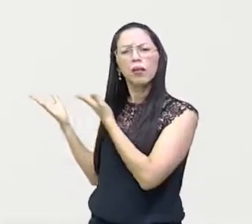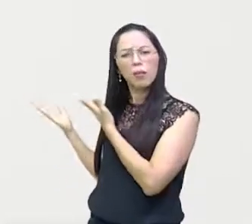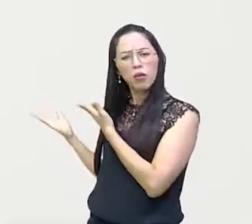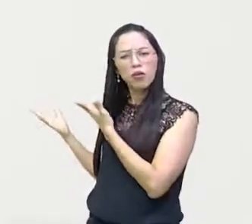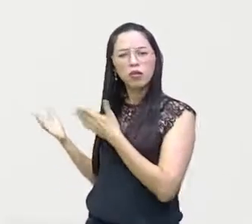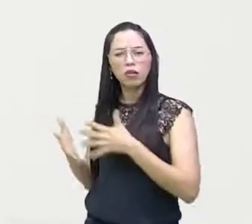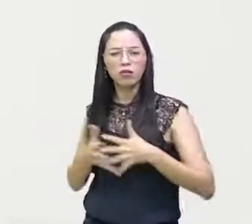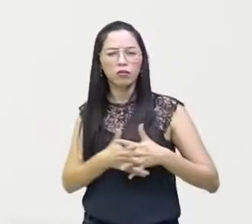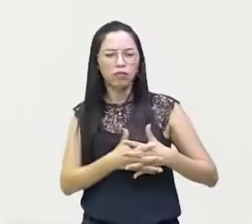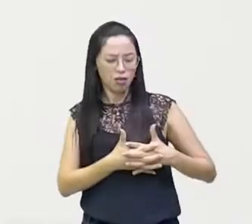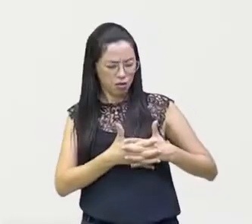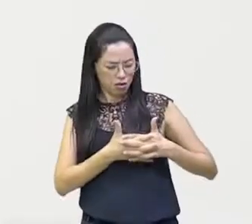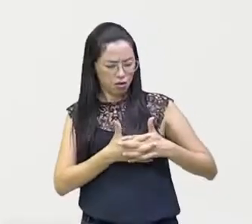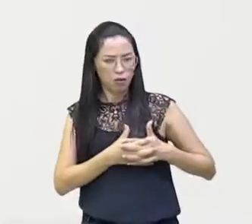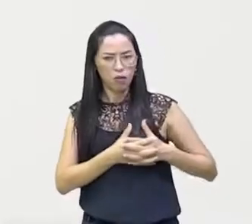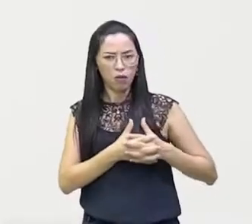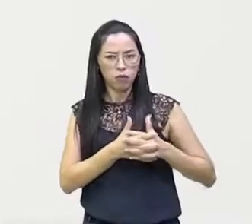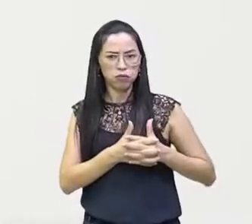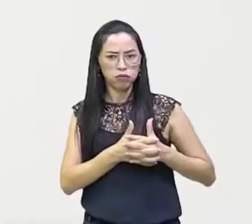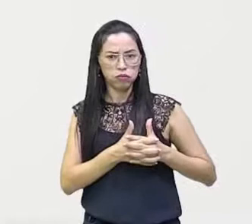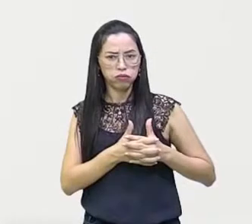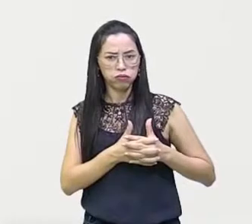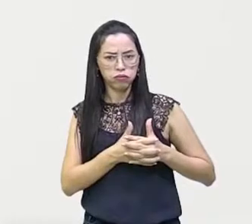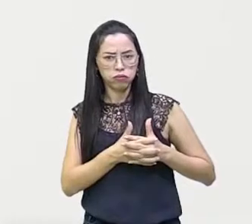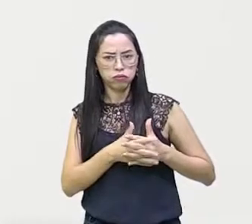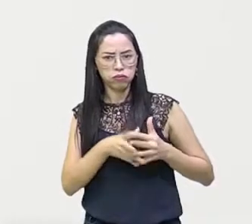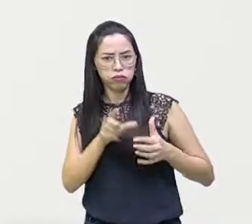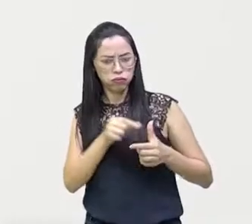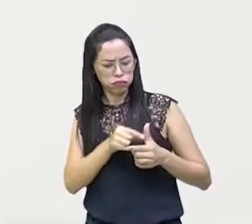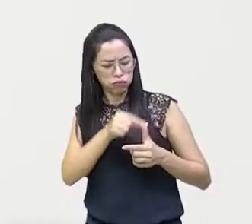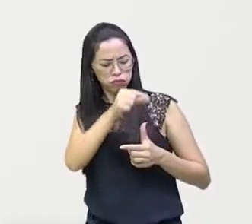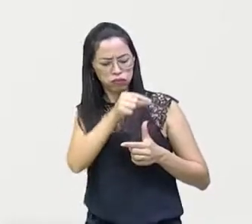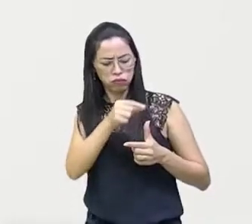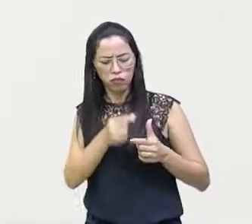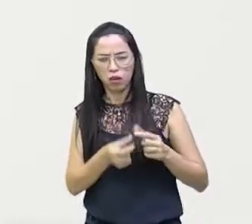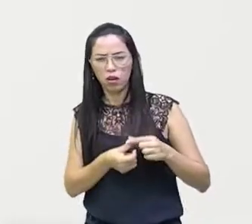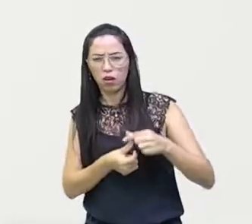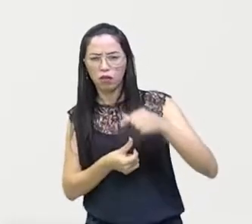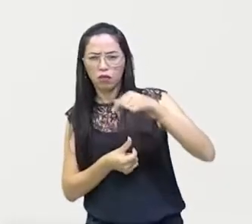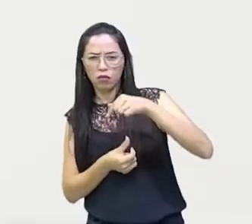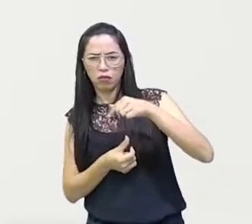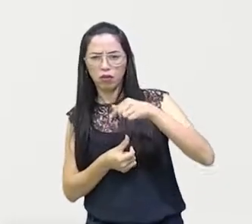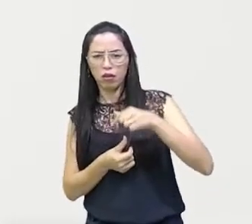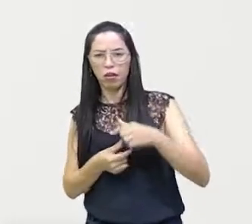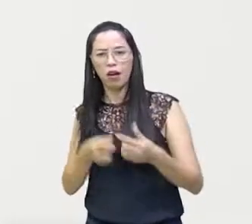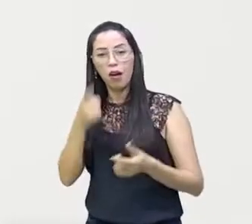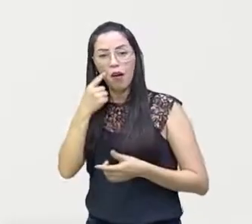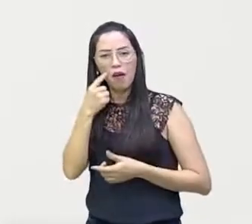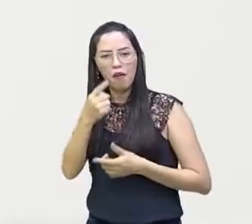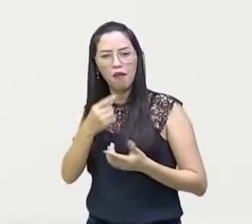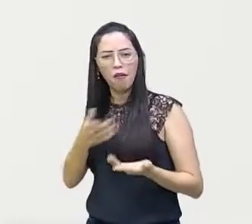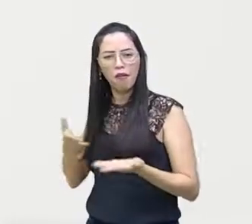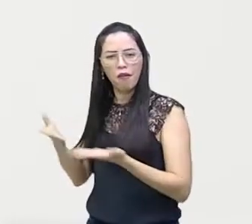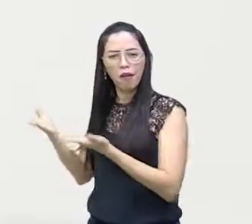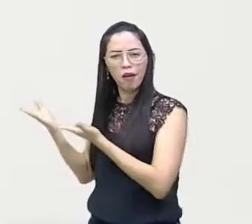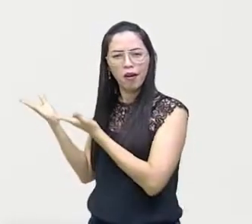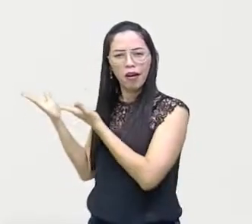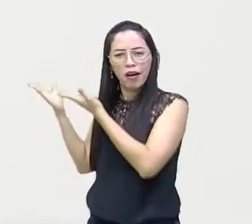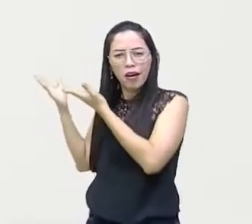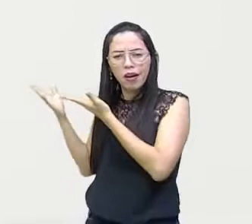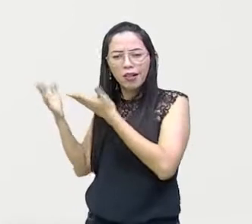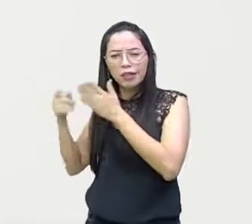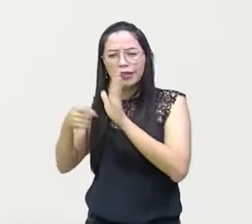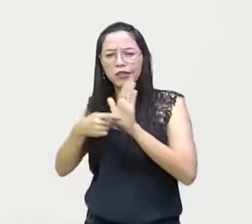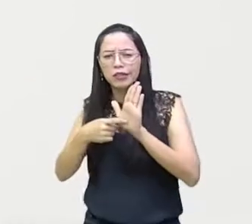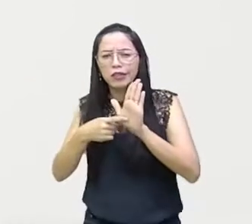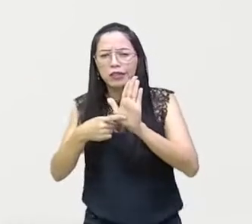aurícula direita, artéria coronária direita, artéria